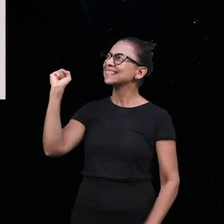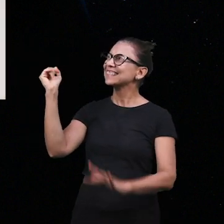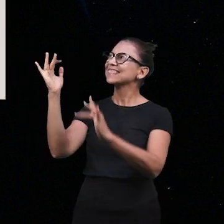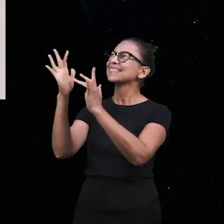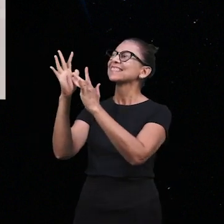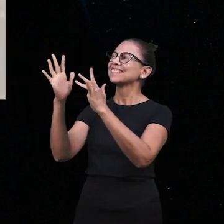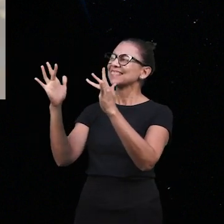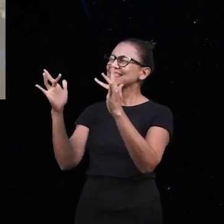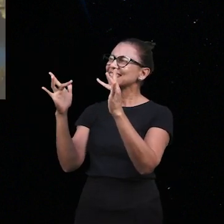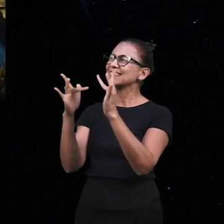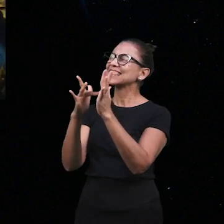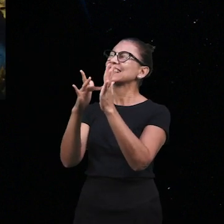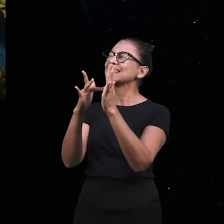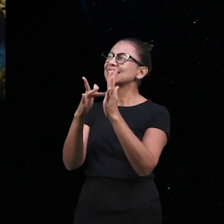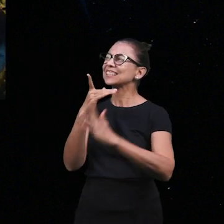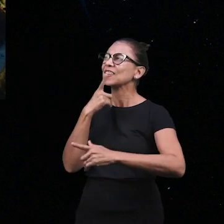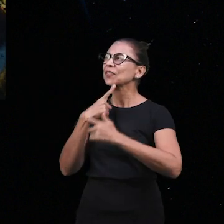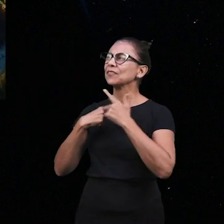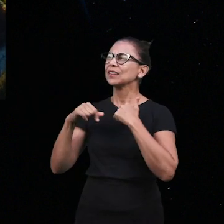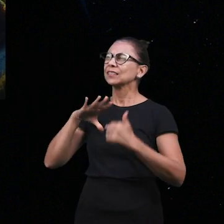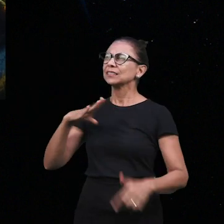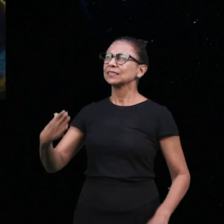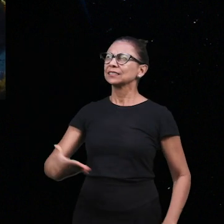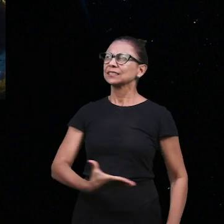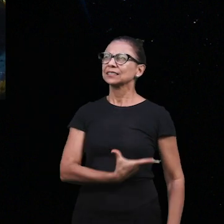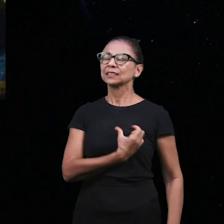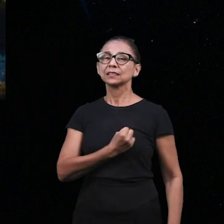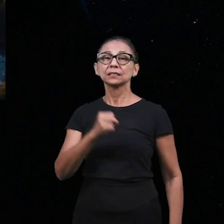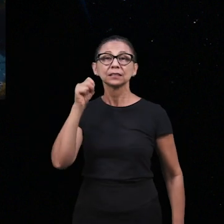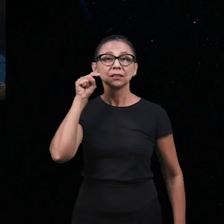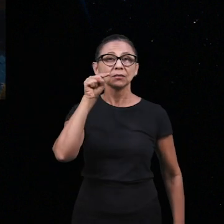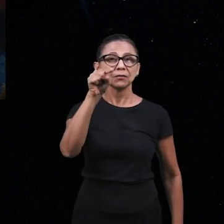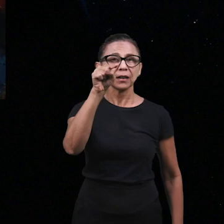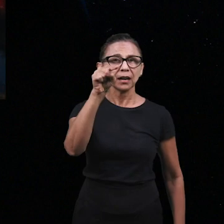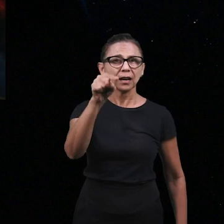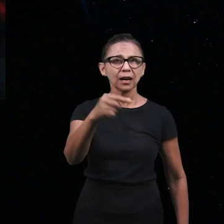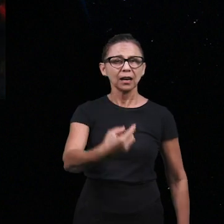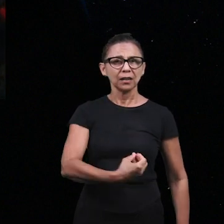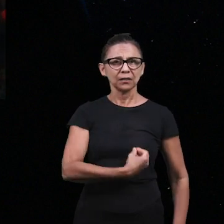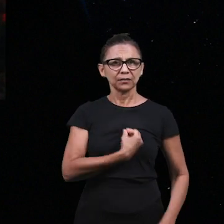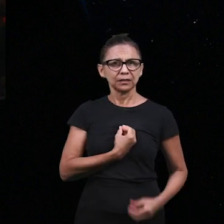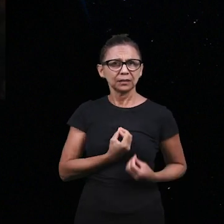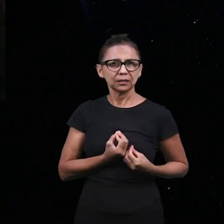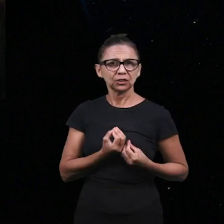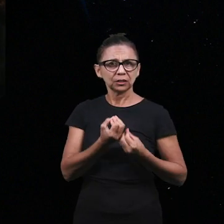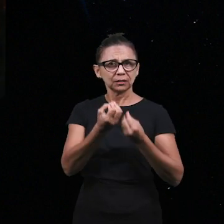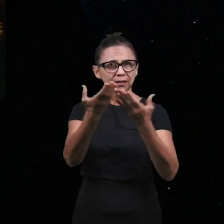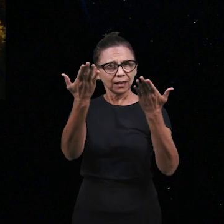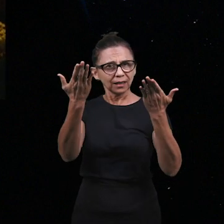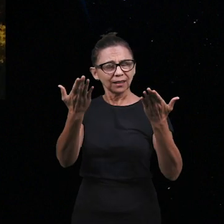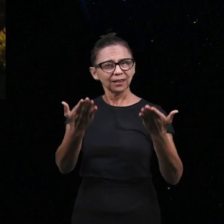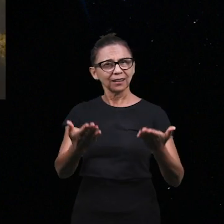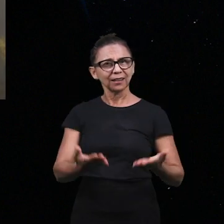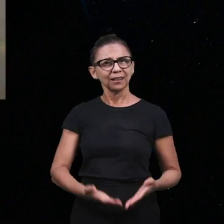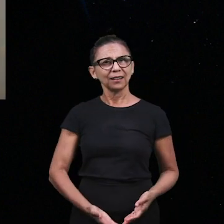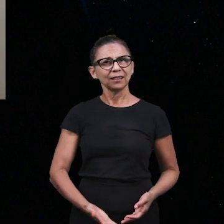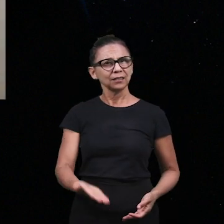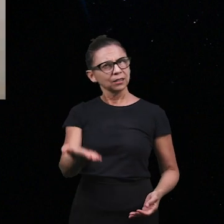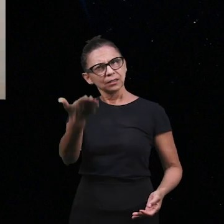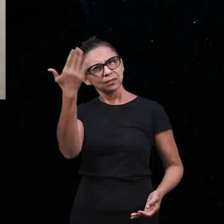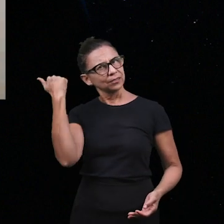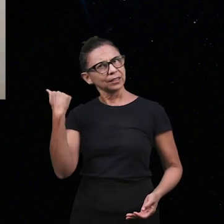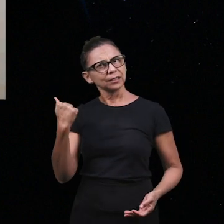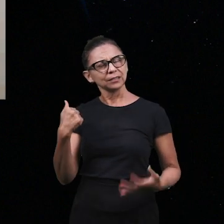Ele é Jesus, quer te salvar, quer te salvar. vida te